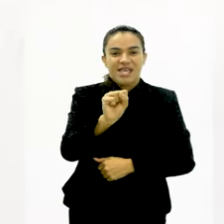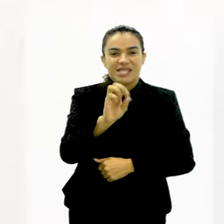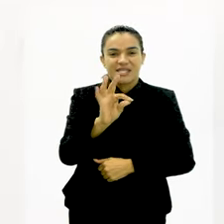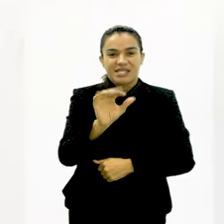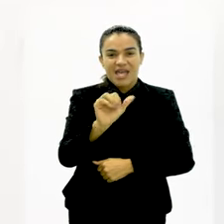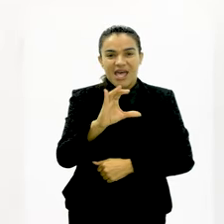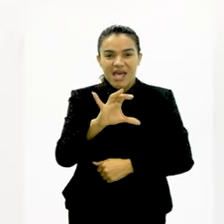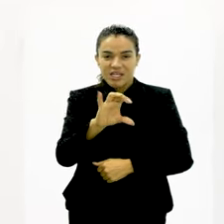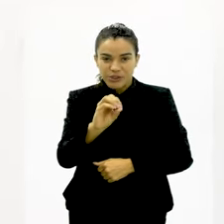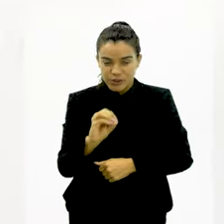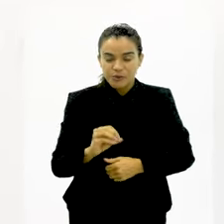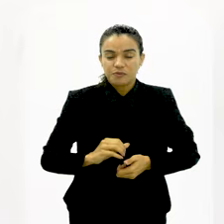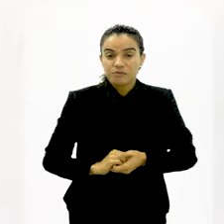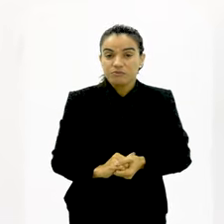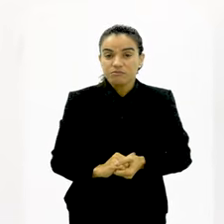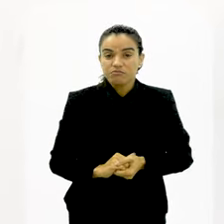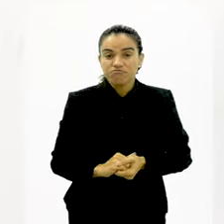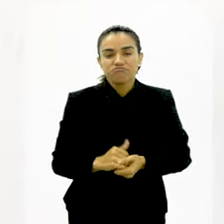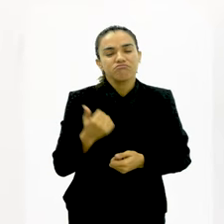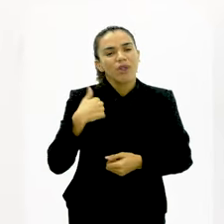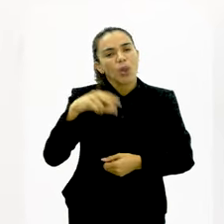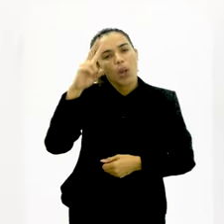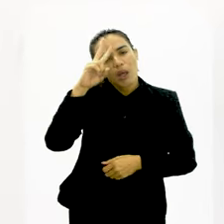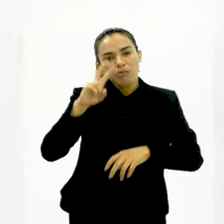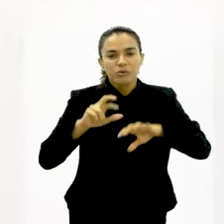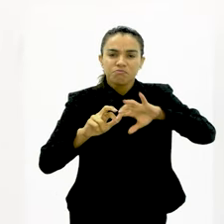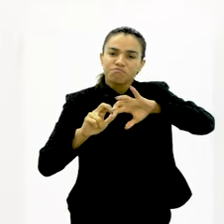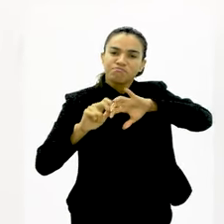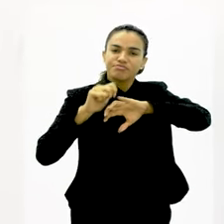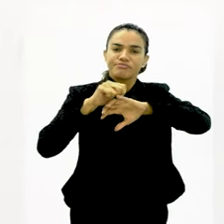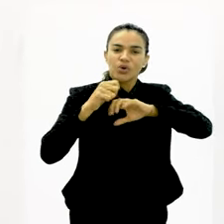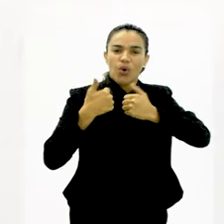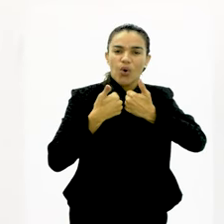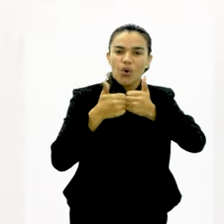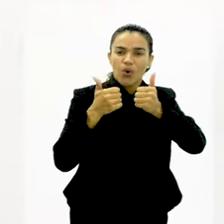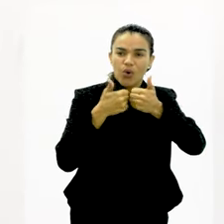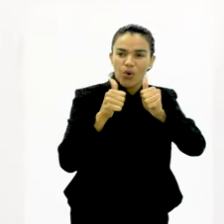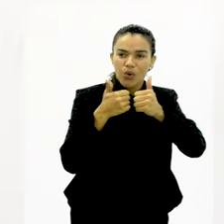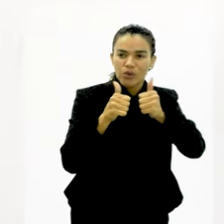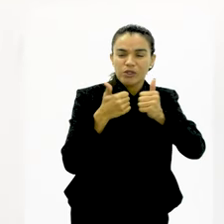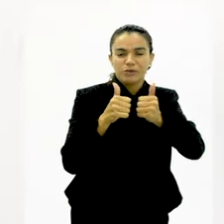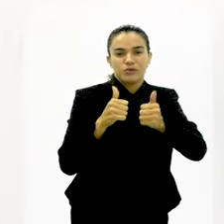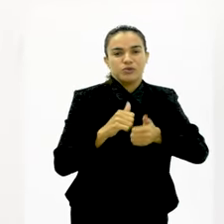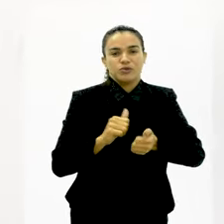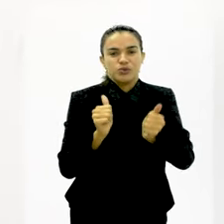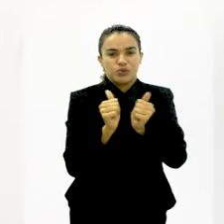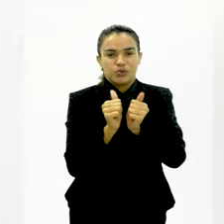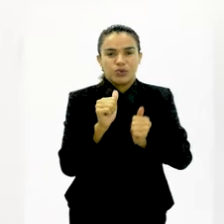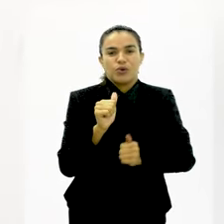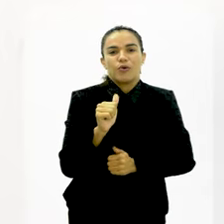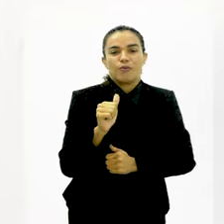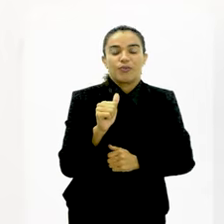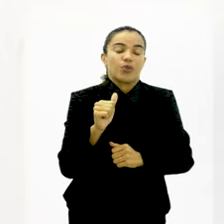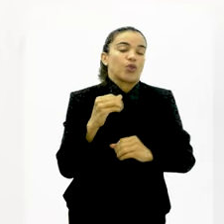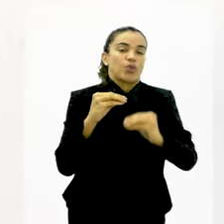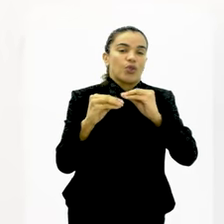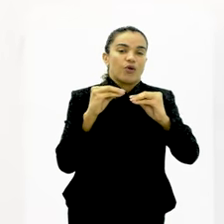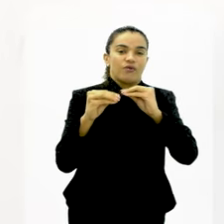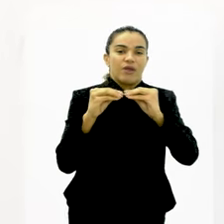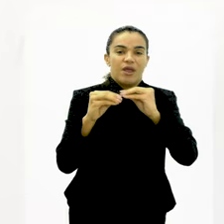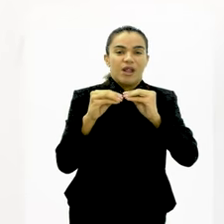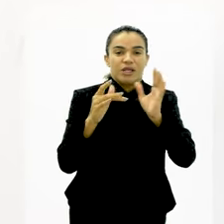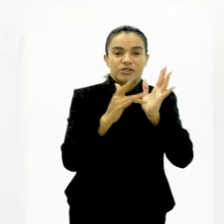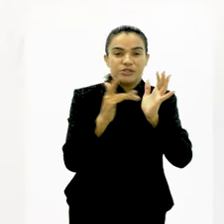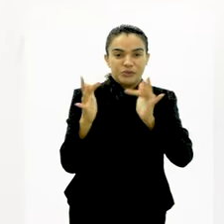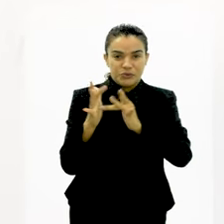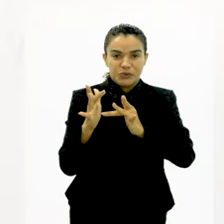ônibus, indo para a Record, eu estava fazendo junto com o saudoso Severo Luzardo, sim, a novela